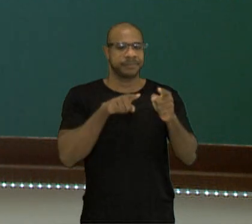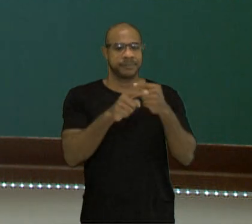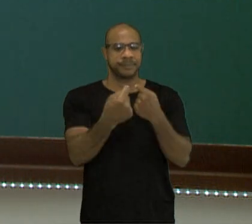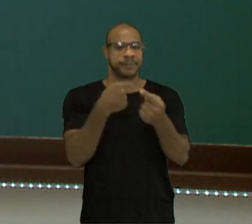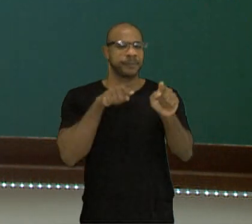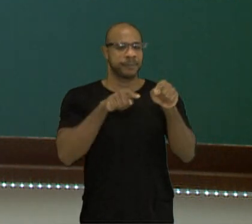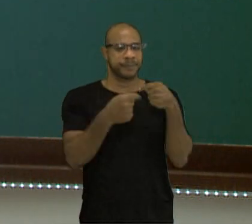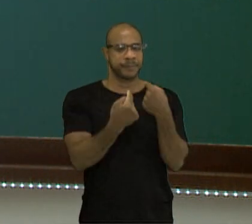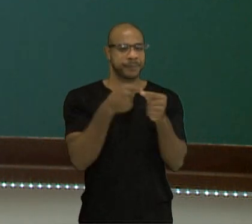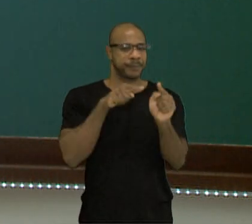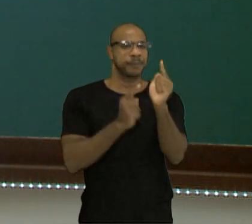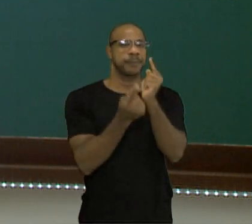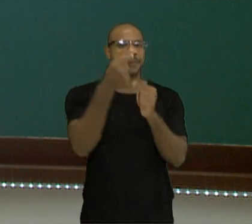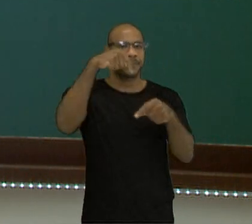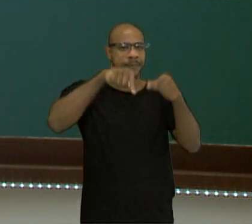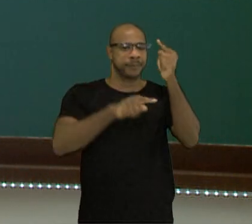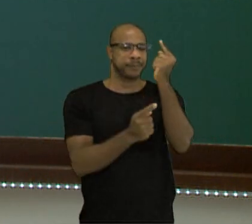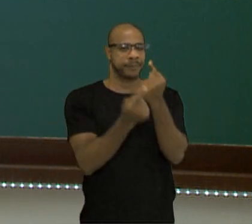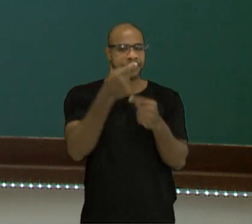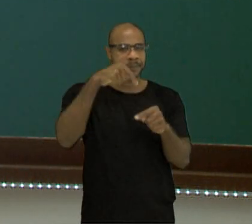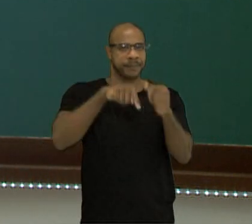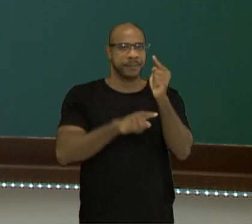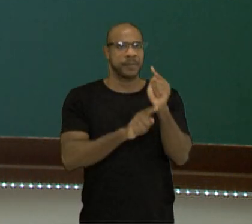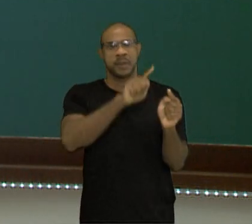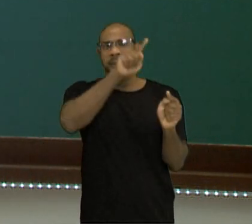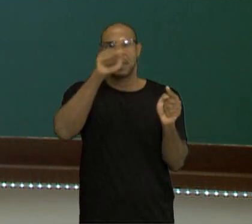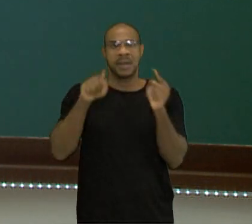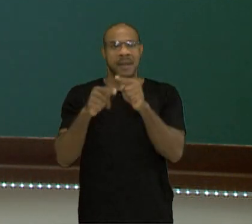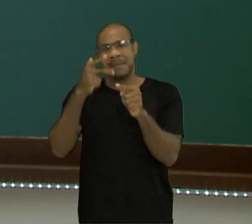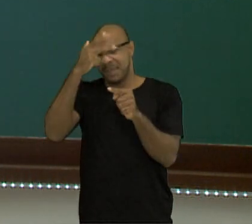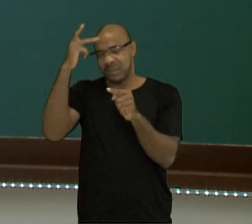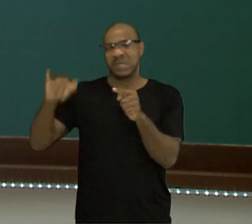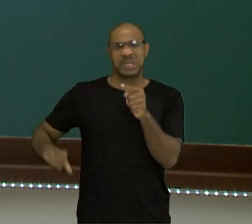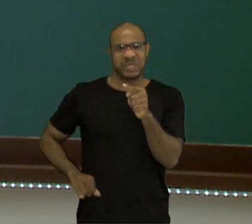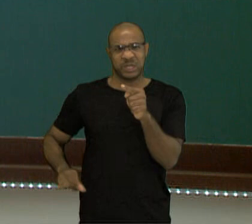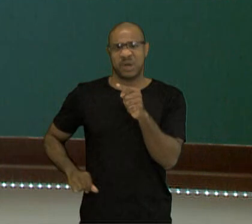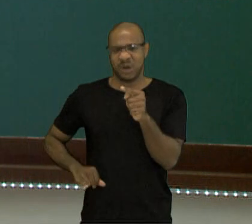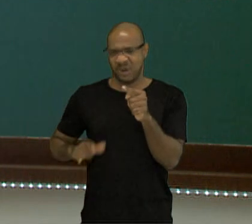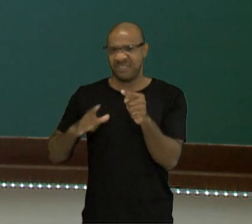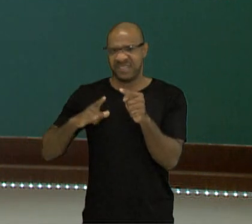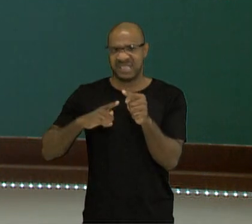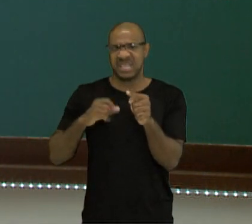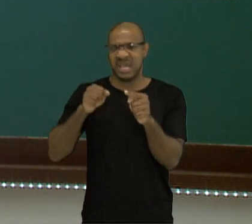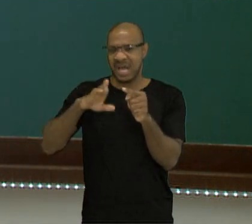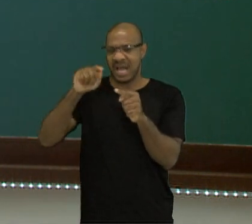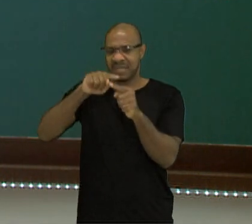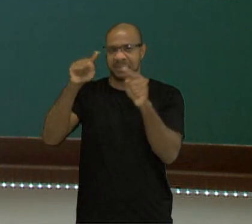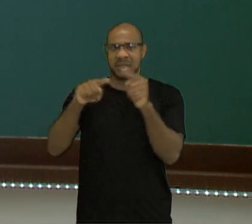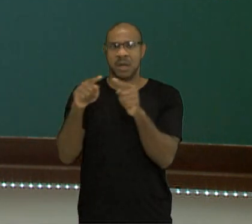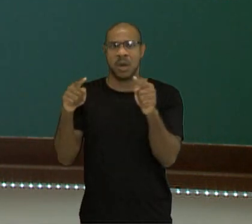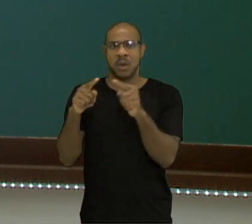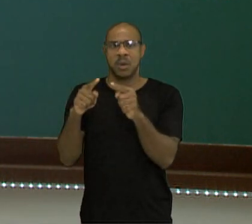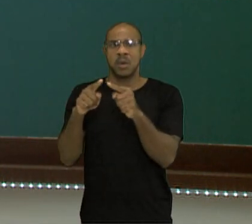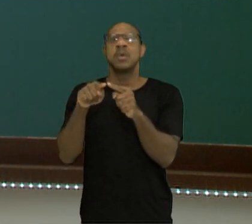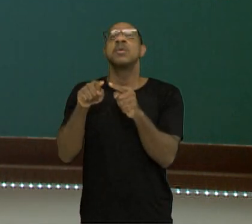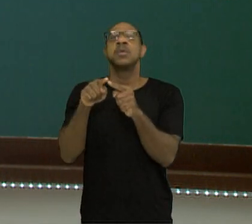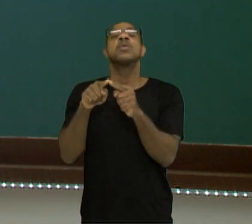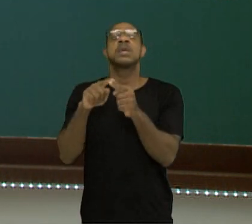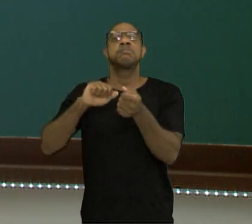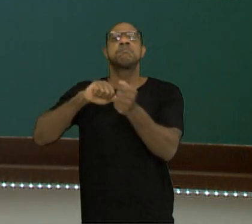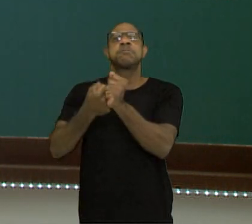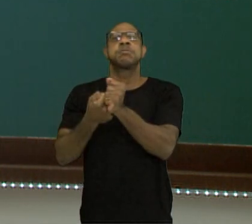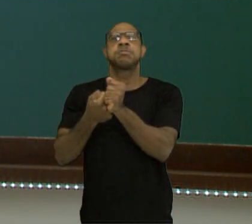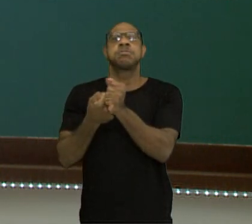do ar, enquanto que aquelas pessoas que sofrem com a asma têm o bronquíolo com uma